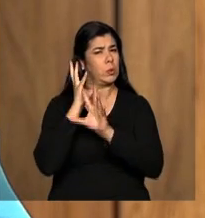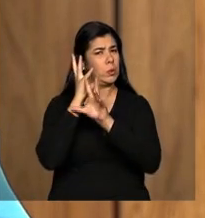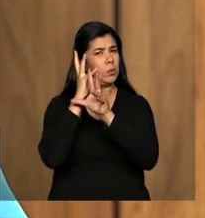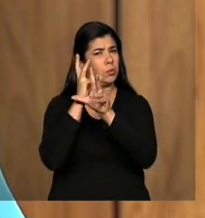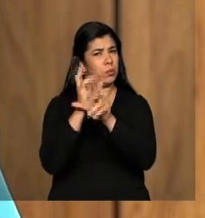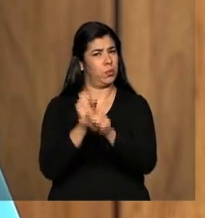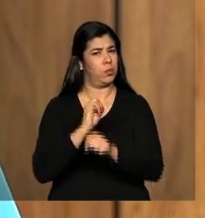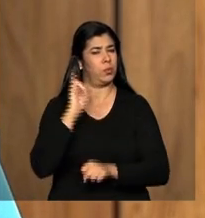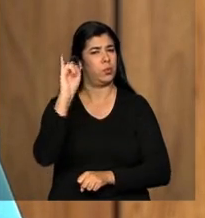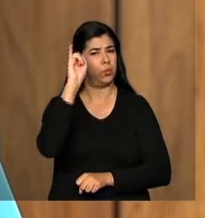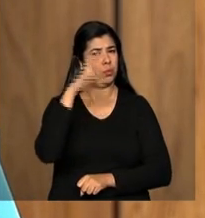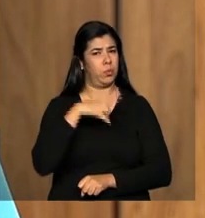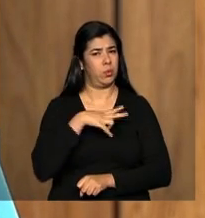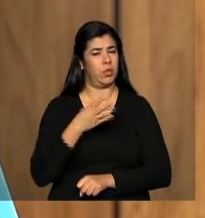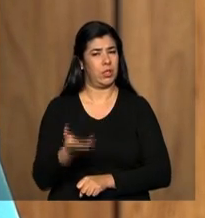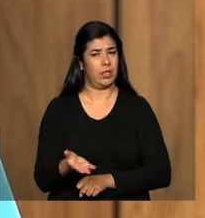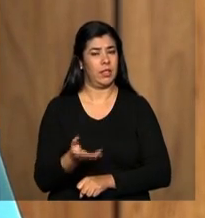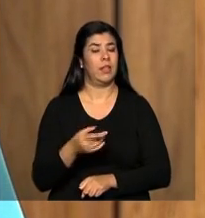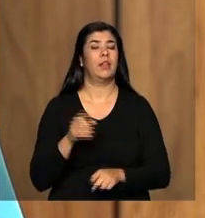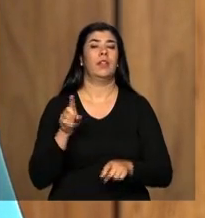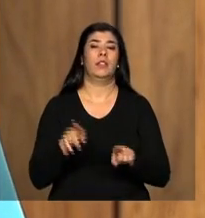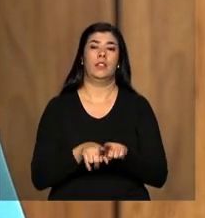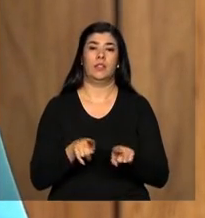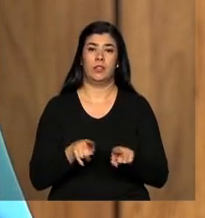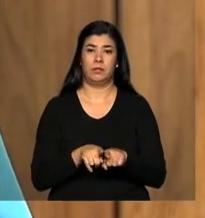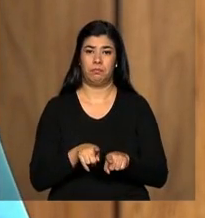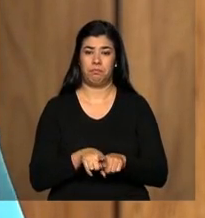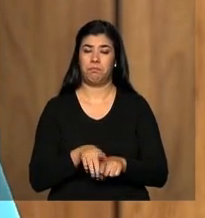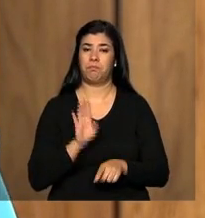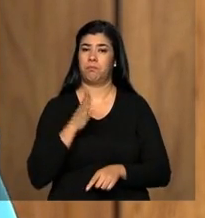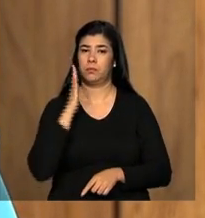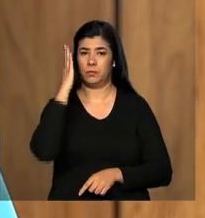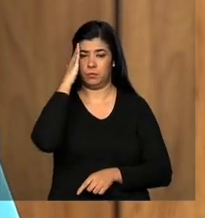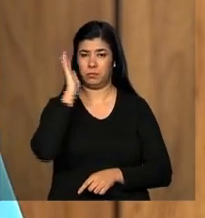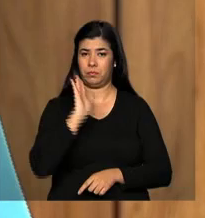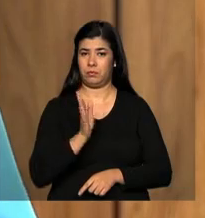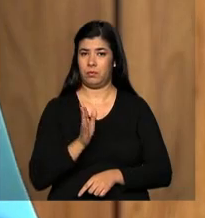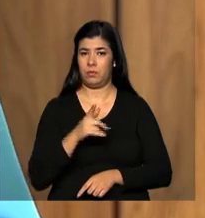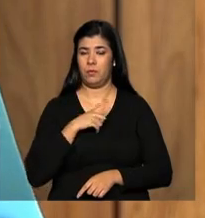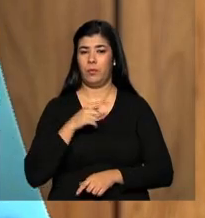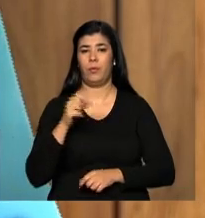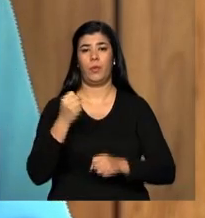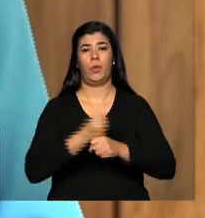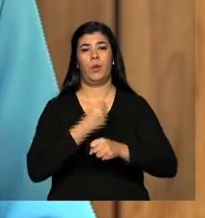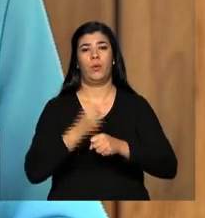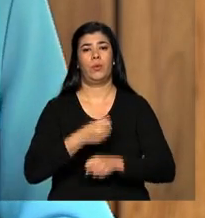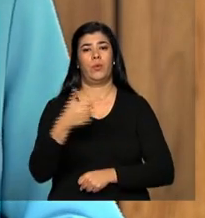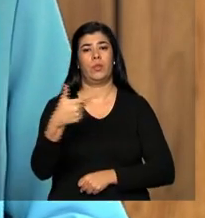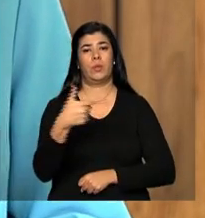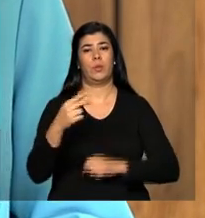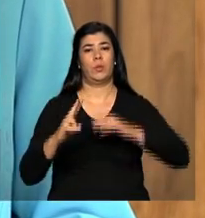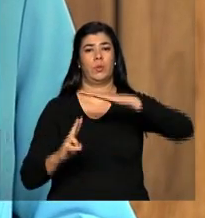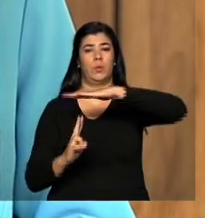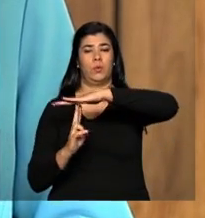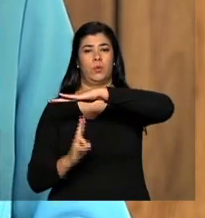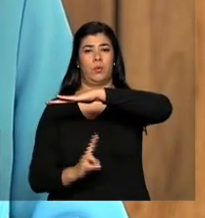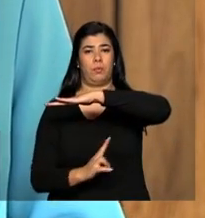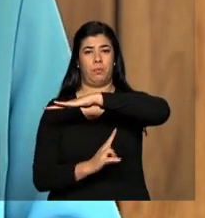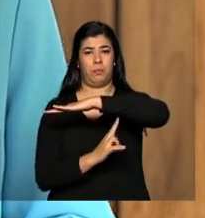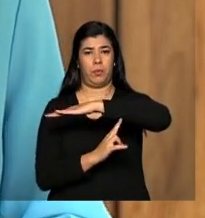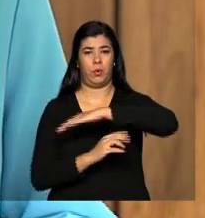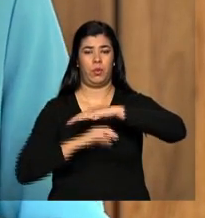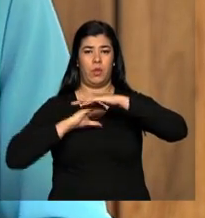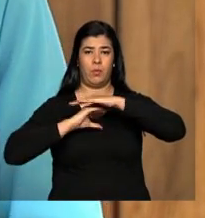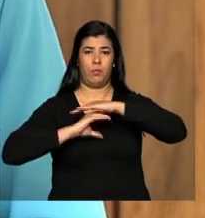importante. E, sem sombra de dúvida, a construção de uma segunda ponte oferecerá canal